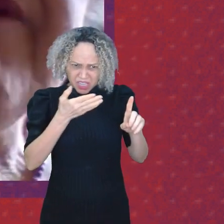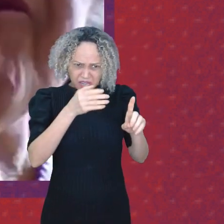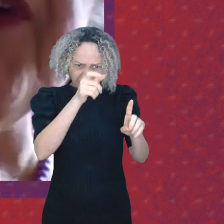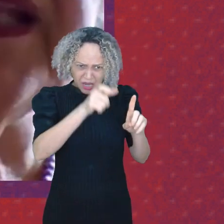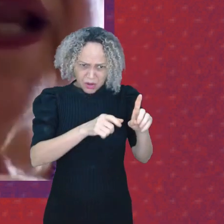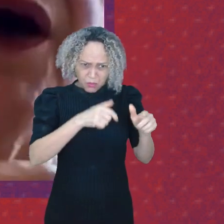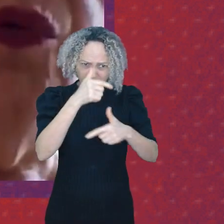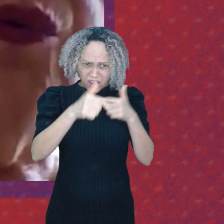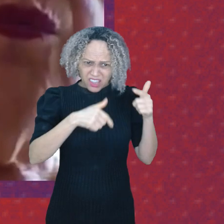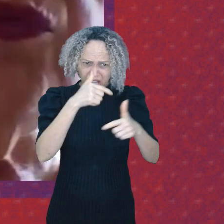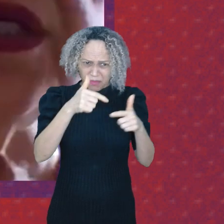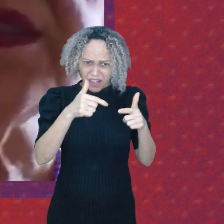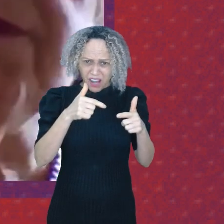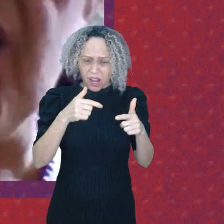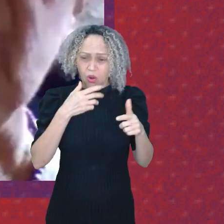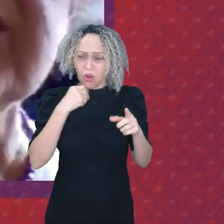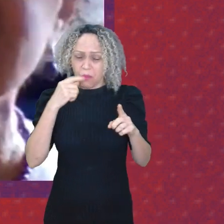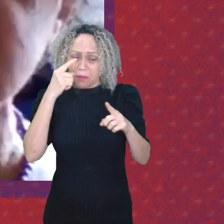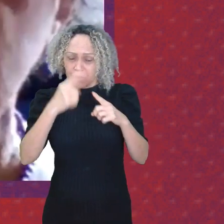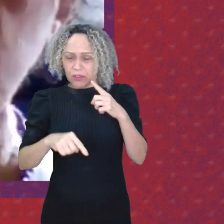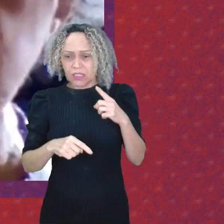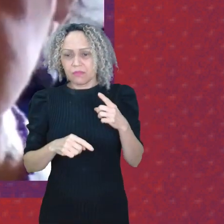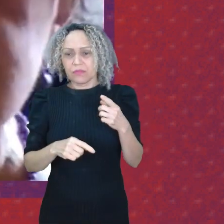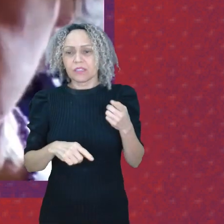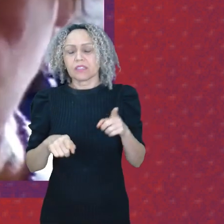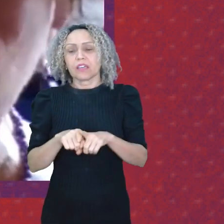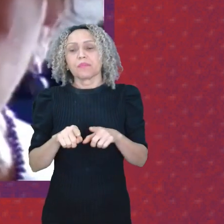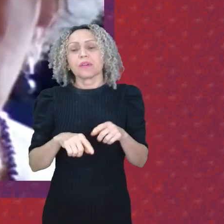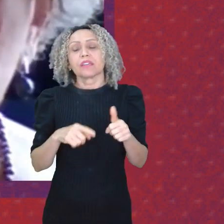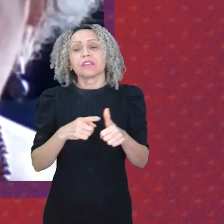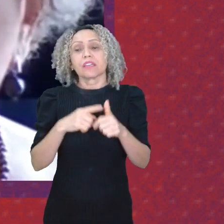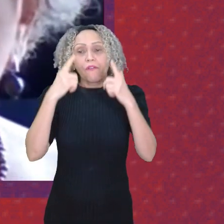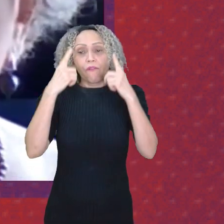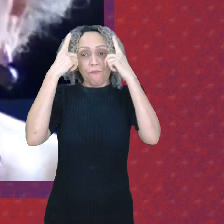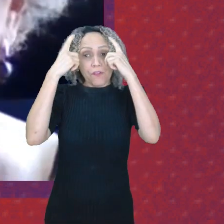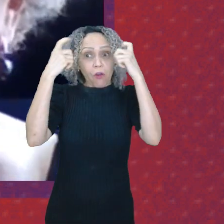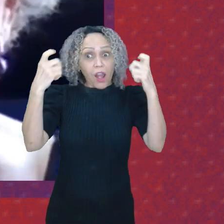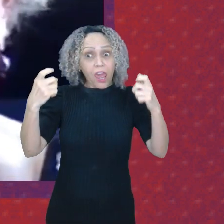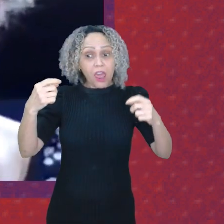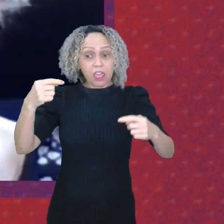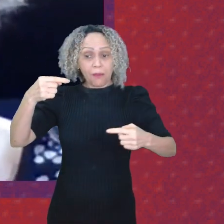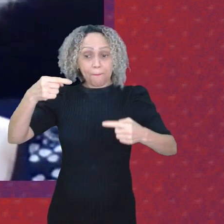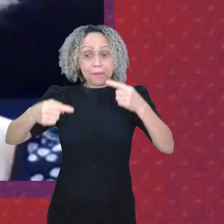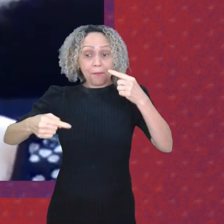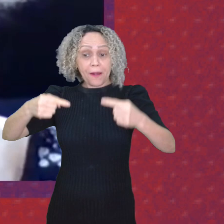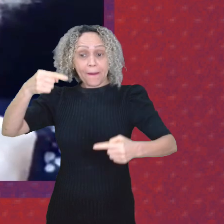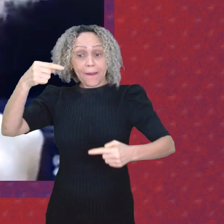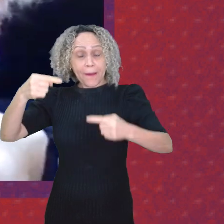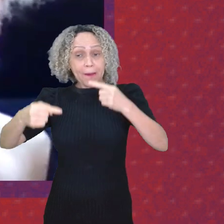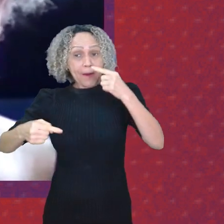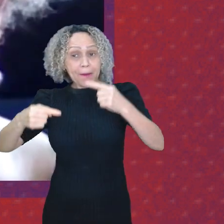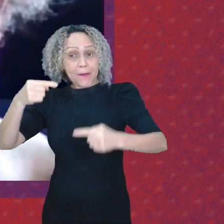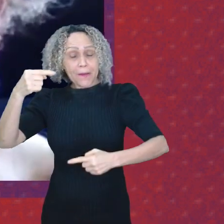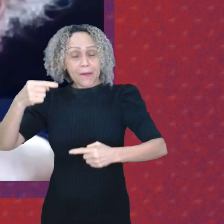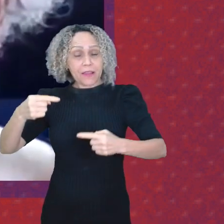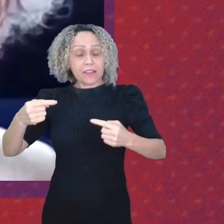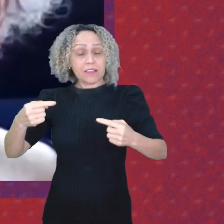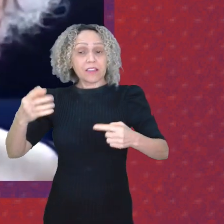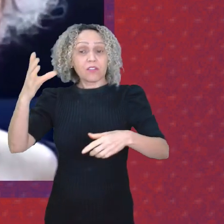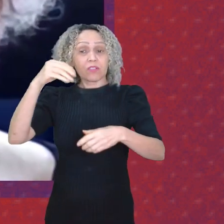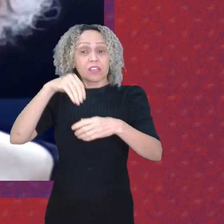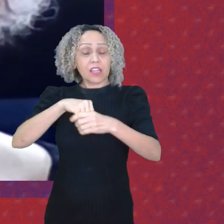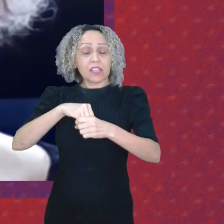eles federal, municipal, estadual ou municipal, ou aquelas que acontecem no âmbito de